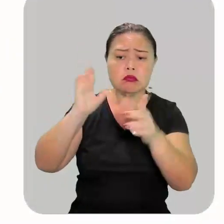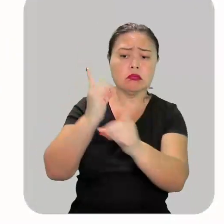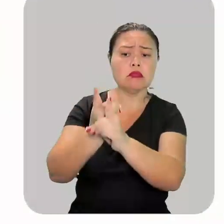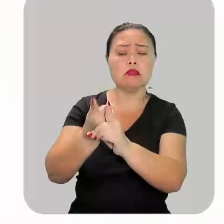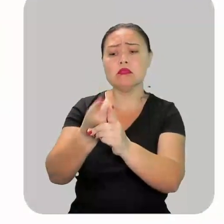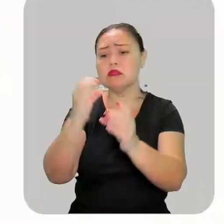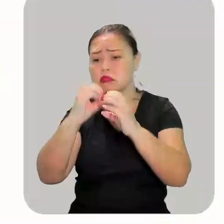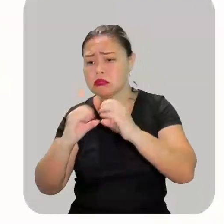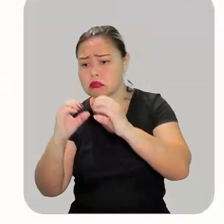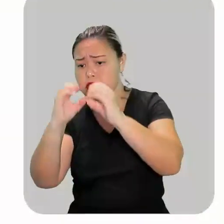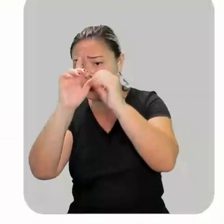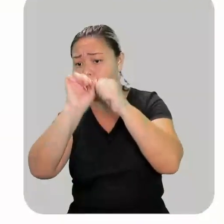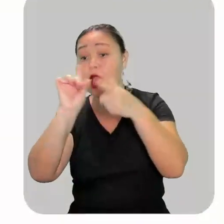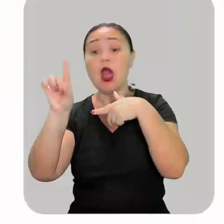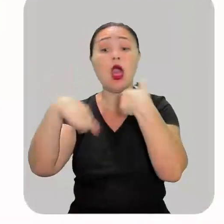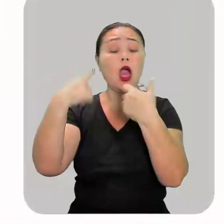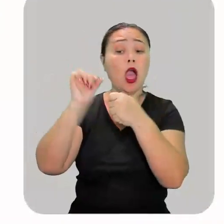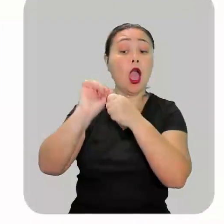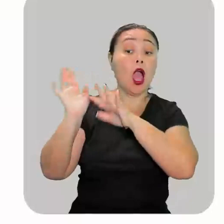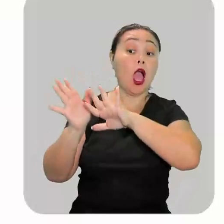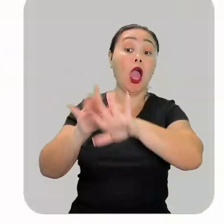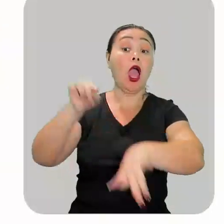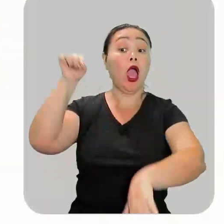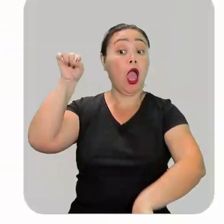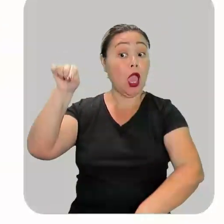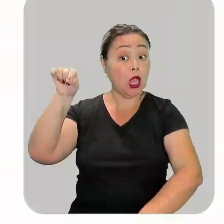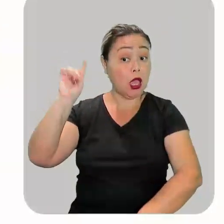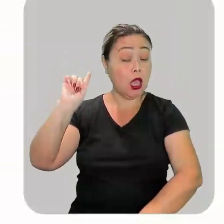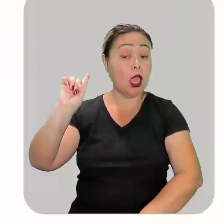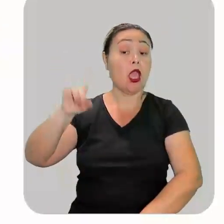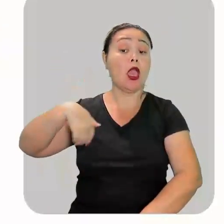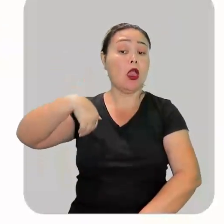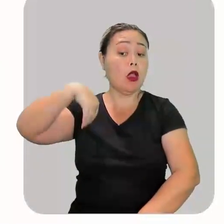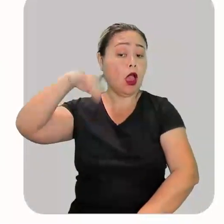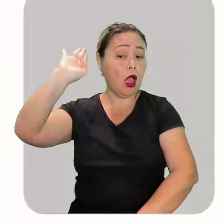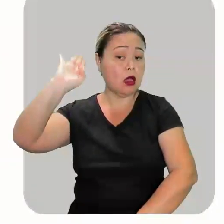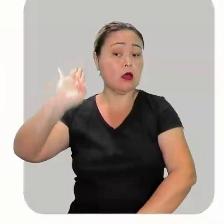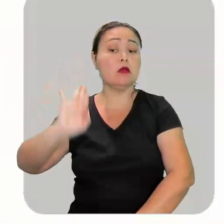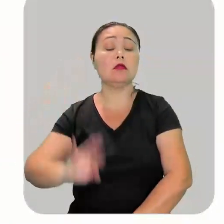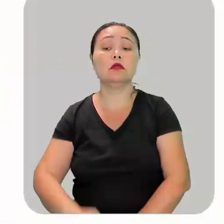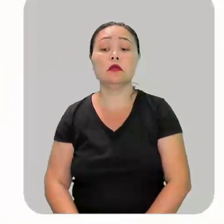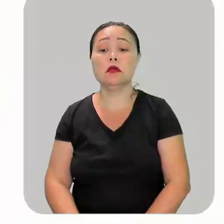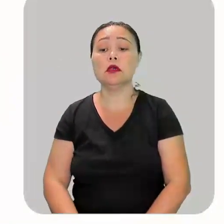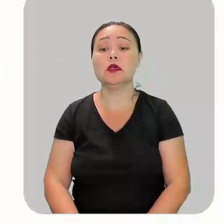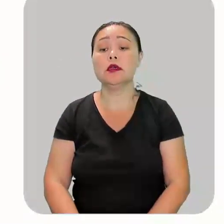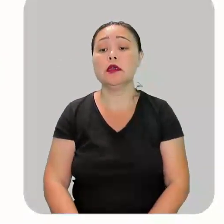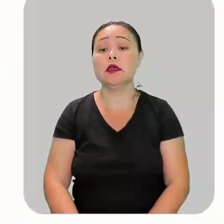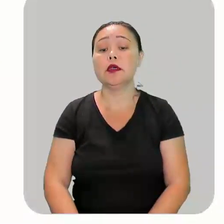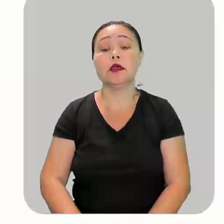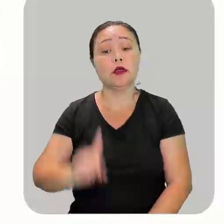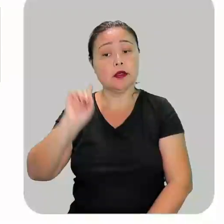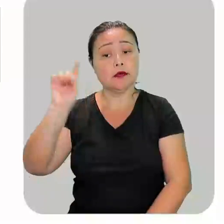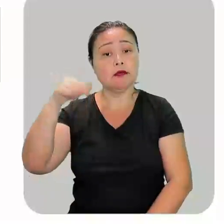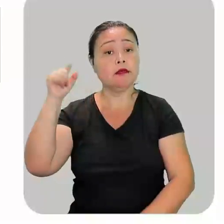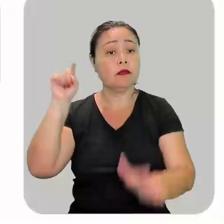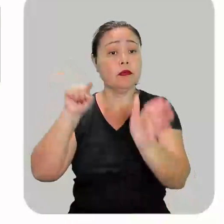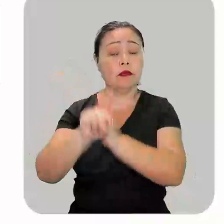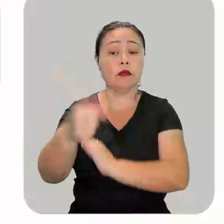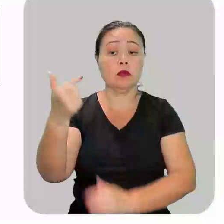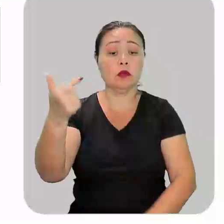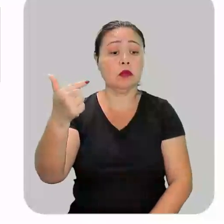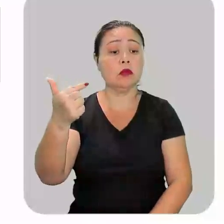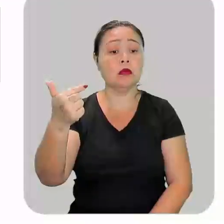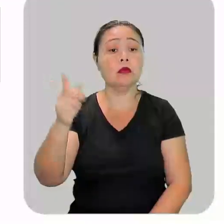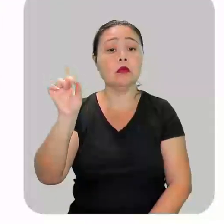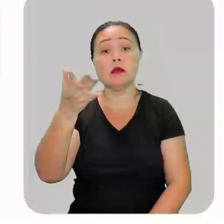número de bolinhas. Essa daqui é até um nível um pouquinho mais elevado. Vamos na 2 então, questão de